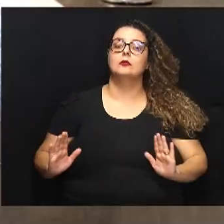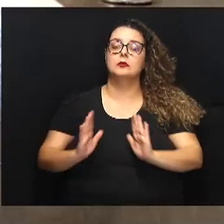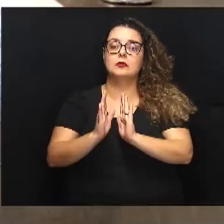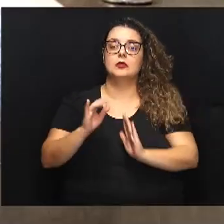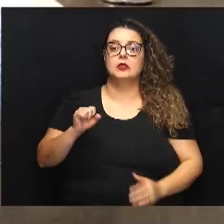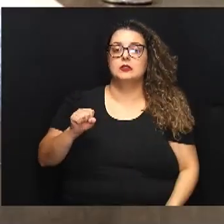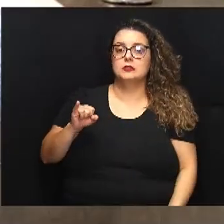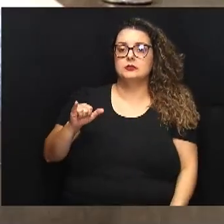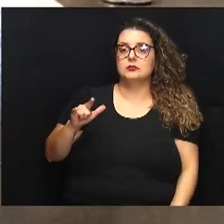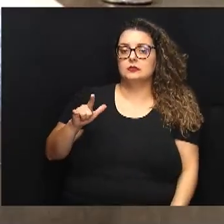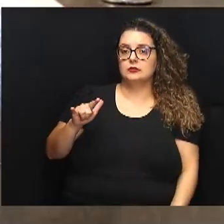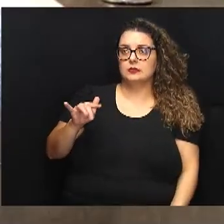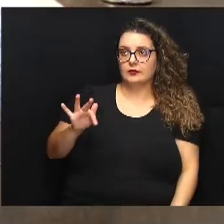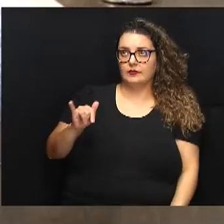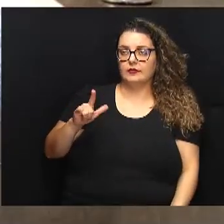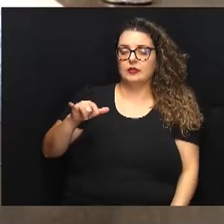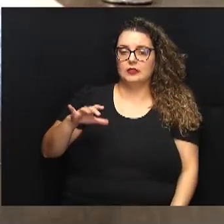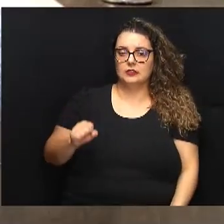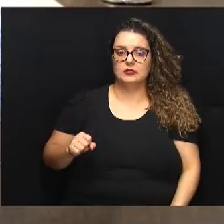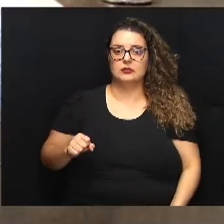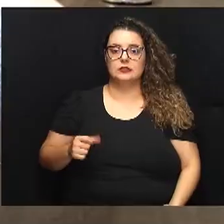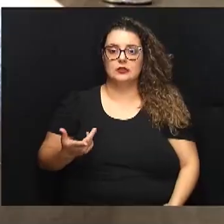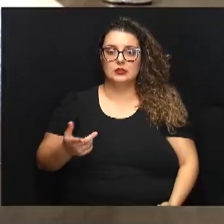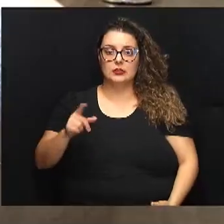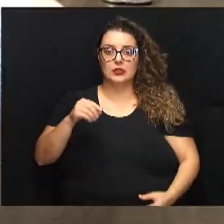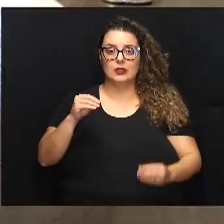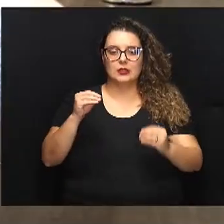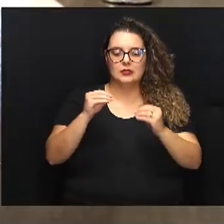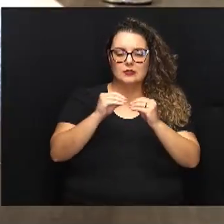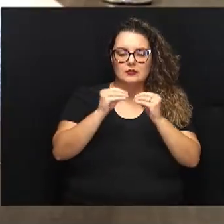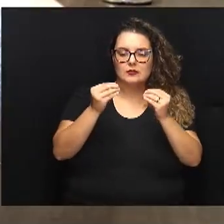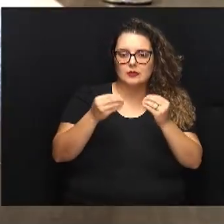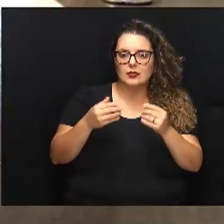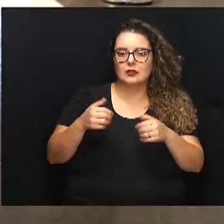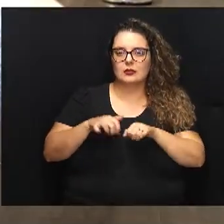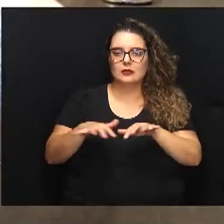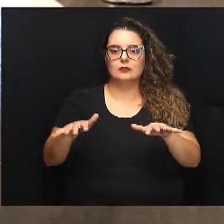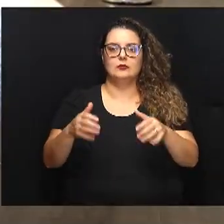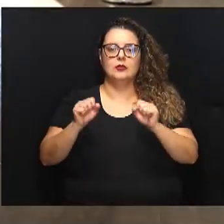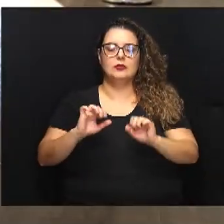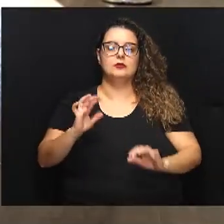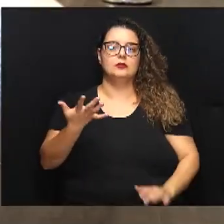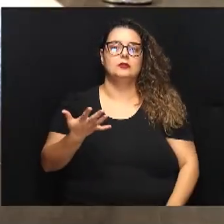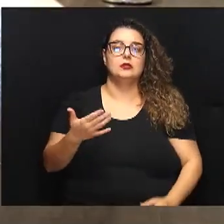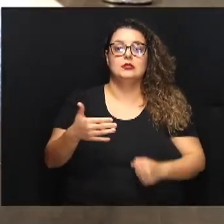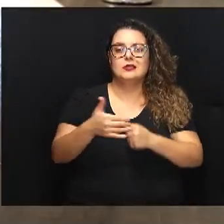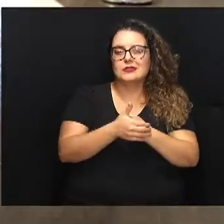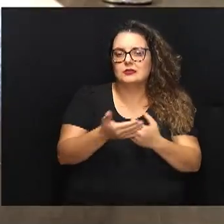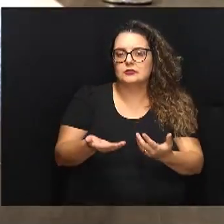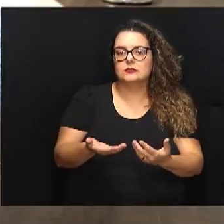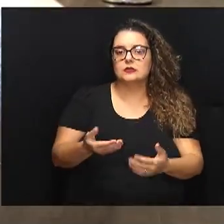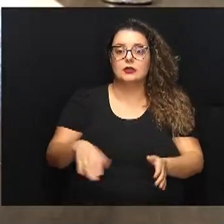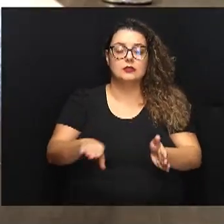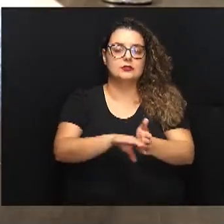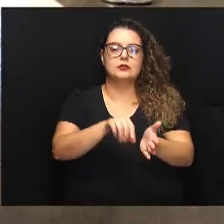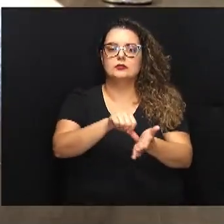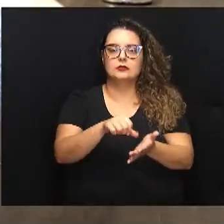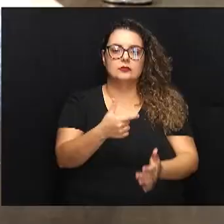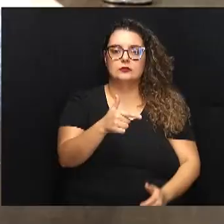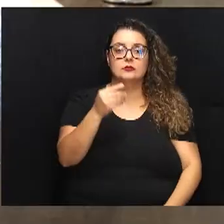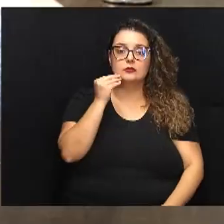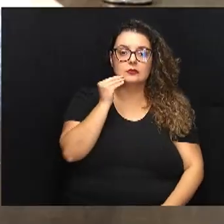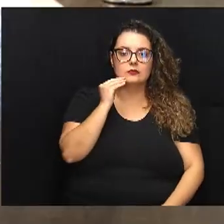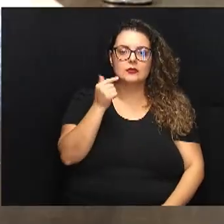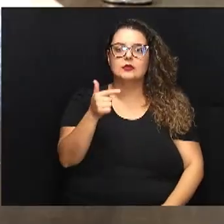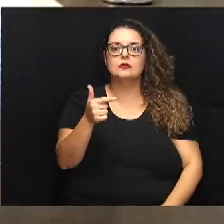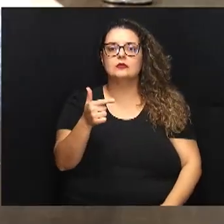pouco silenciosa e muitas vezes ela é até transmitida pelo beijo, e aí quando chega no posto de saúde não tem o teste, não que não tem, mas o